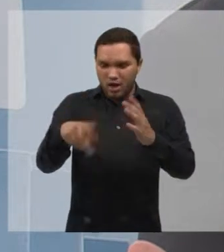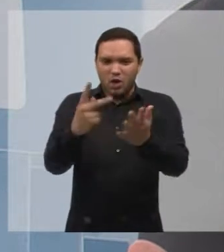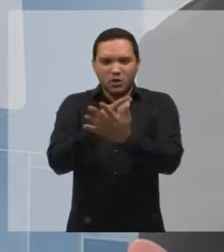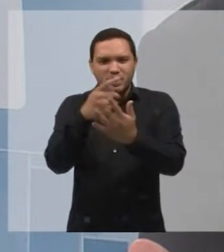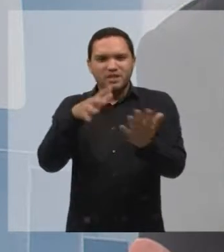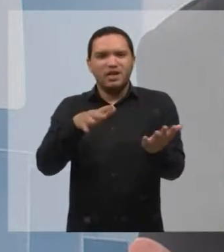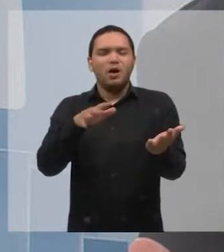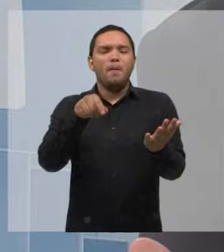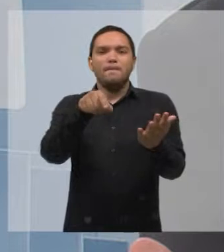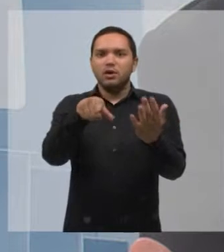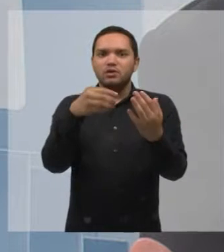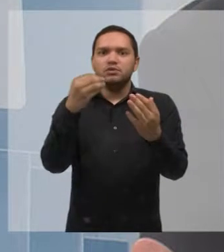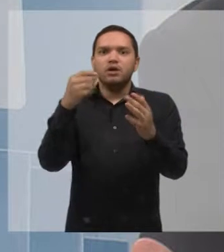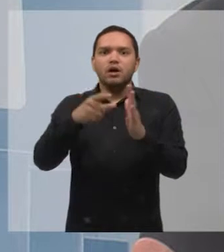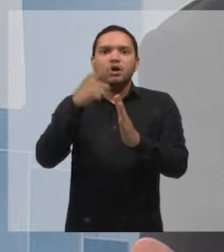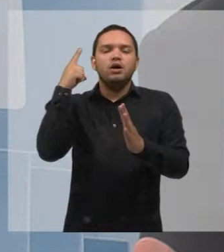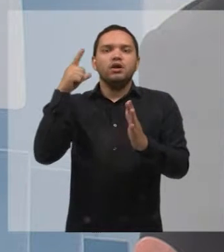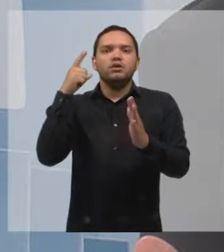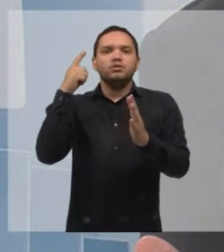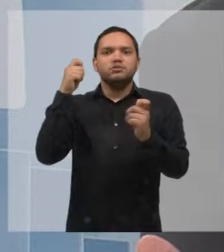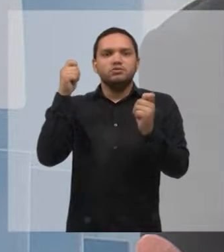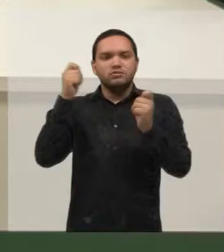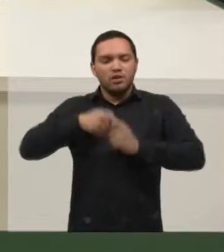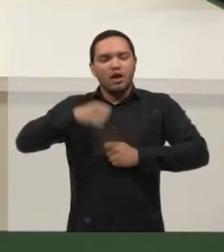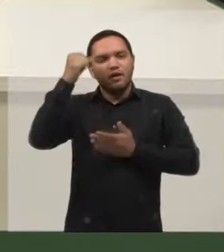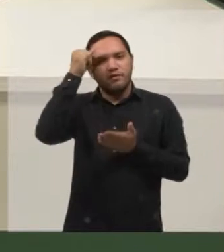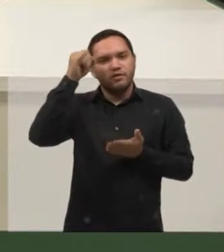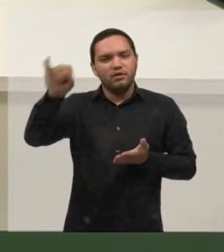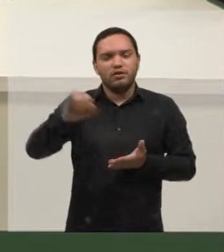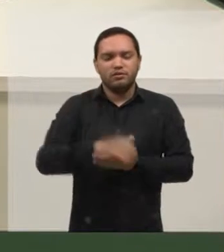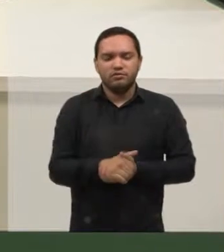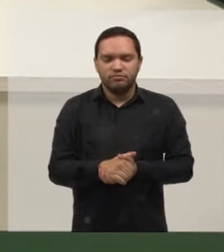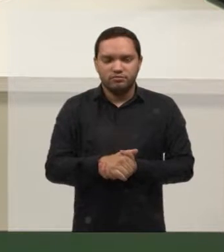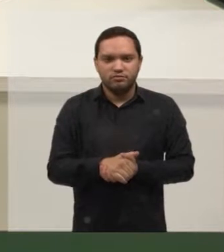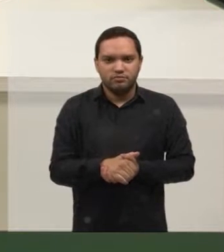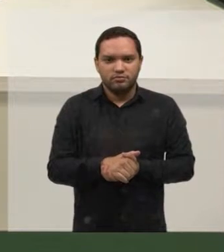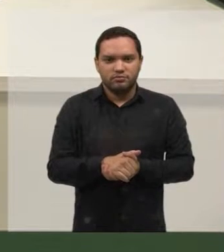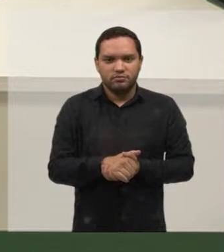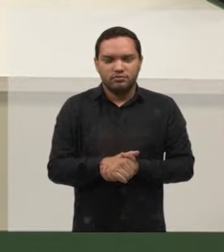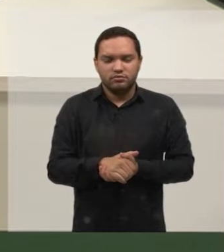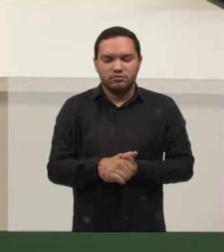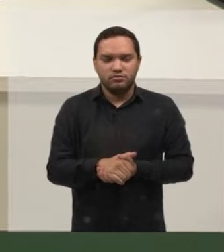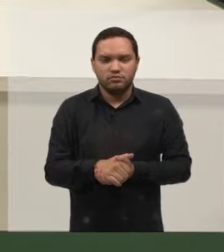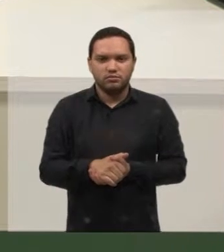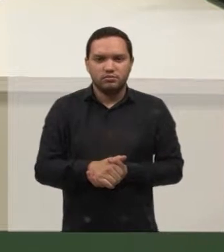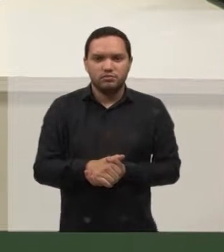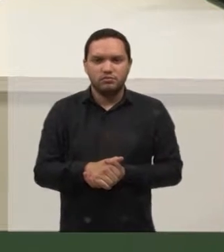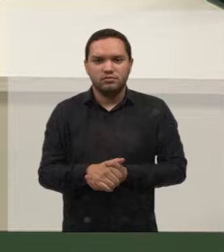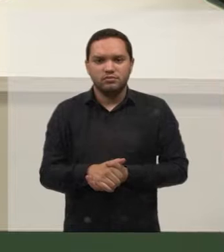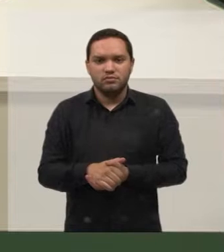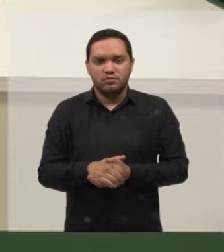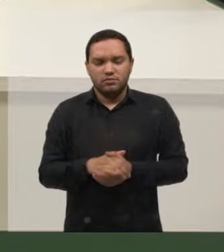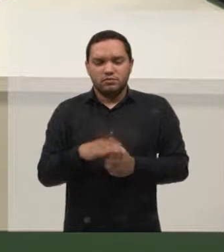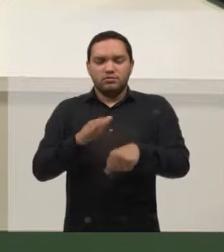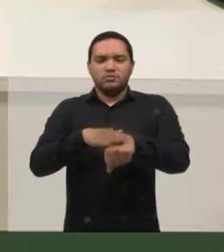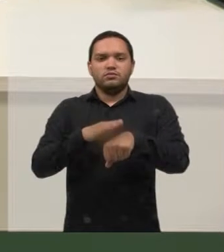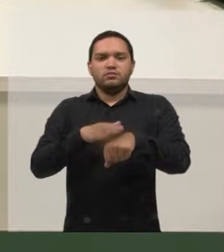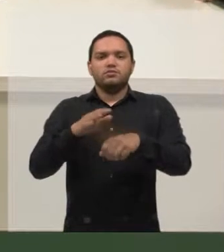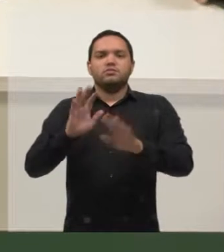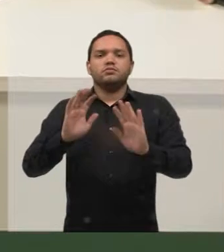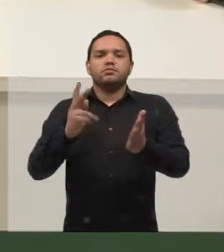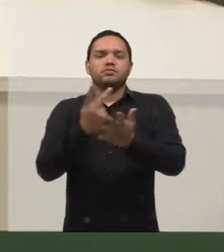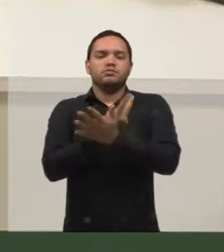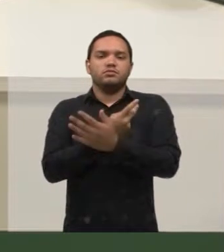eu achei interessante. Se cria uma catástrofe artificialmente. Pois é. Porque quando você pega alguns